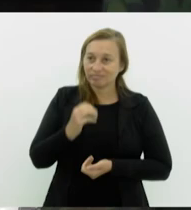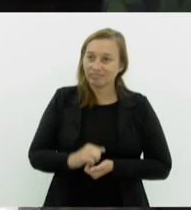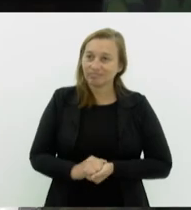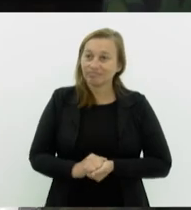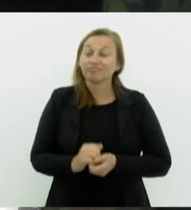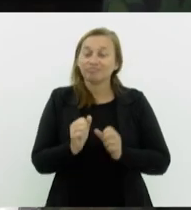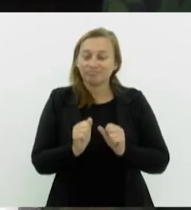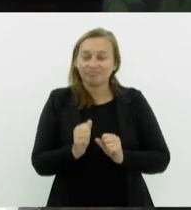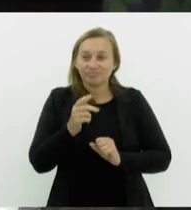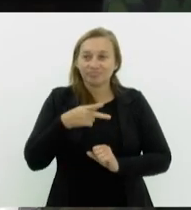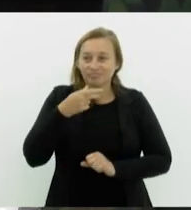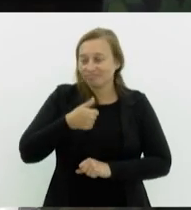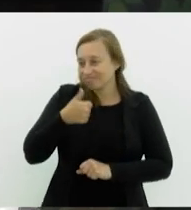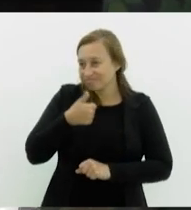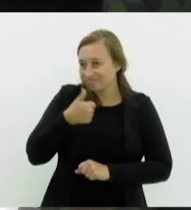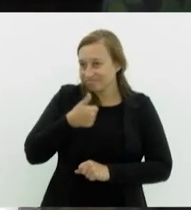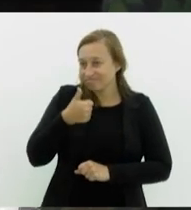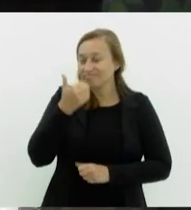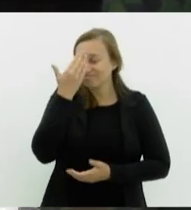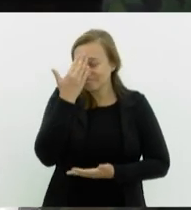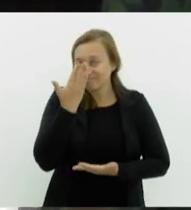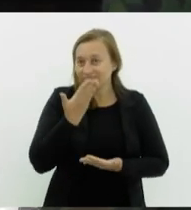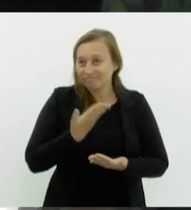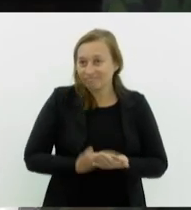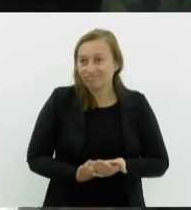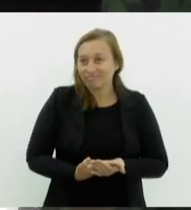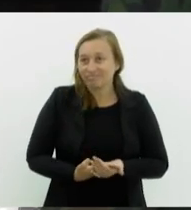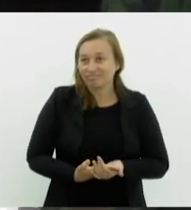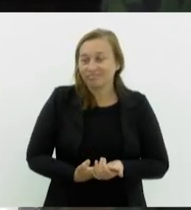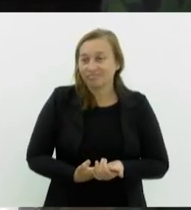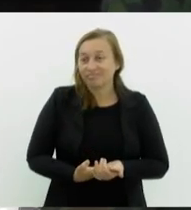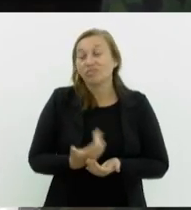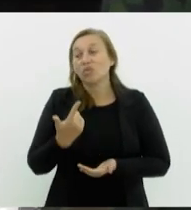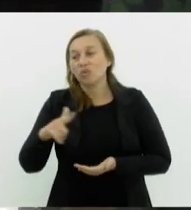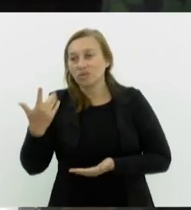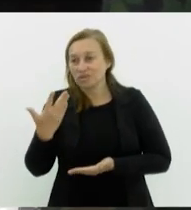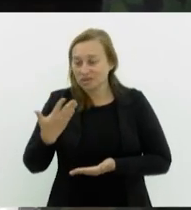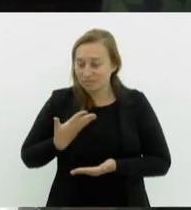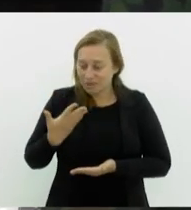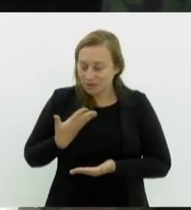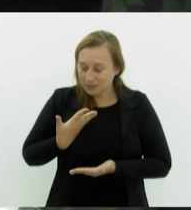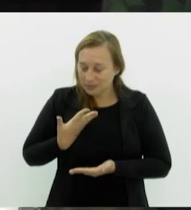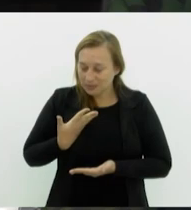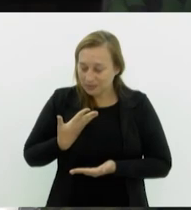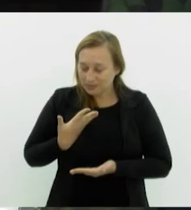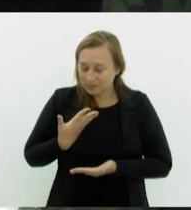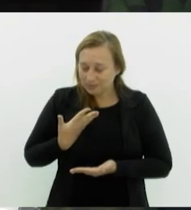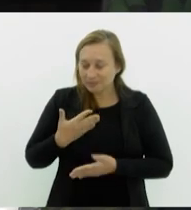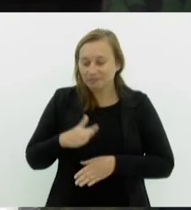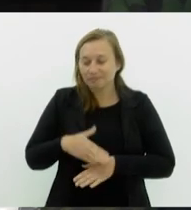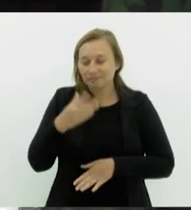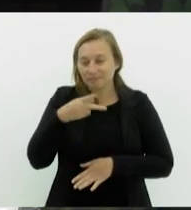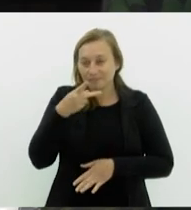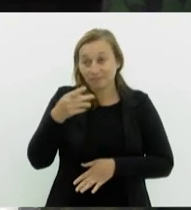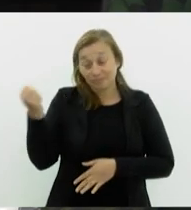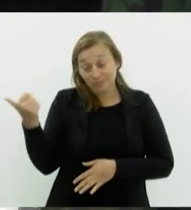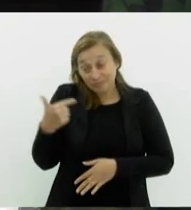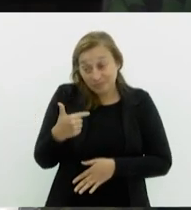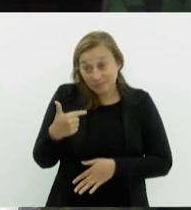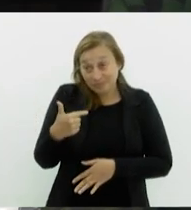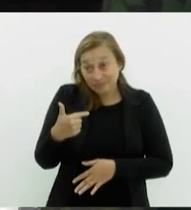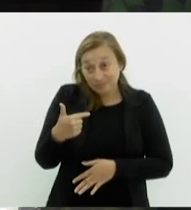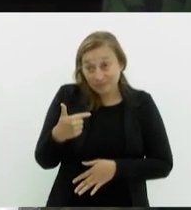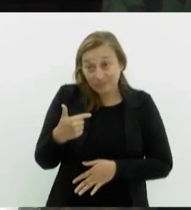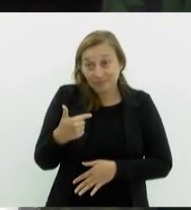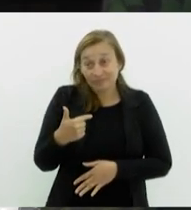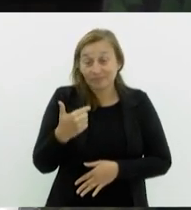poder falar em primeiro lugar. Acredito que outros colegas tenham muito mais a dizer do que eu. E, como